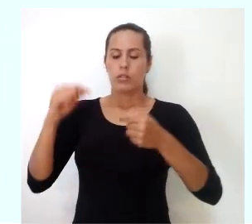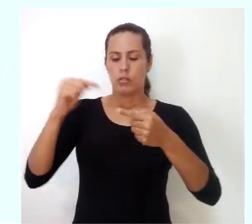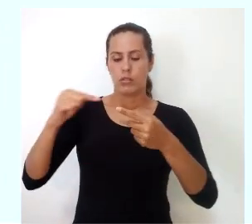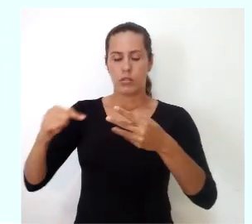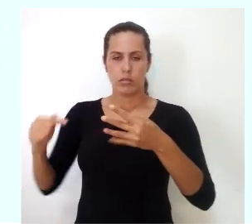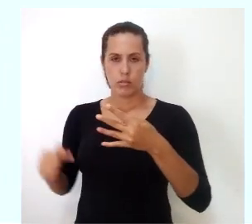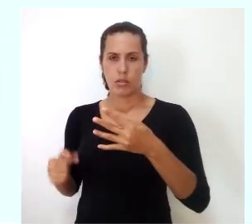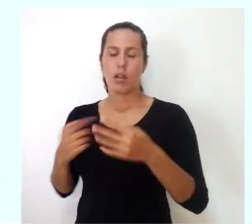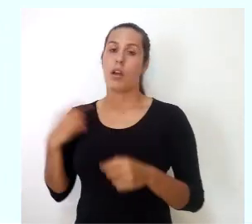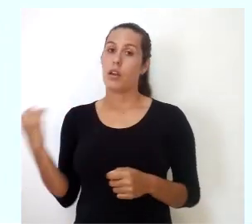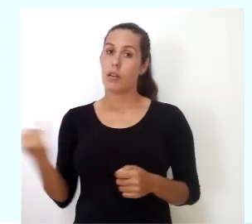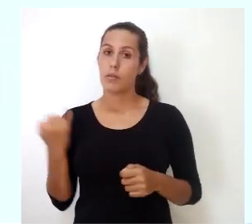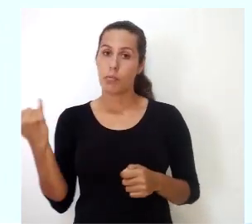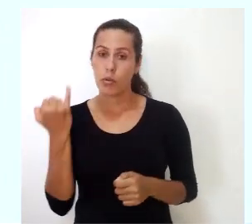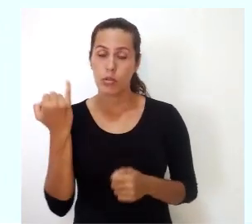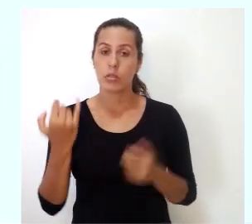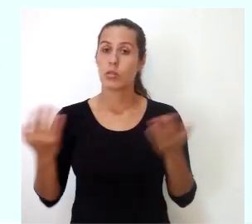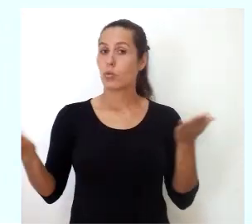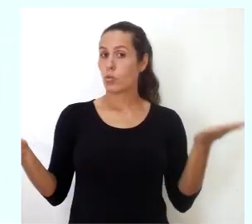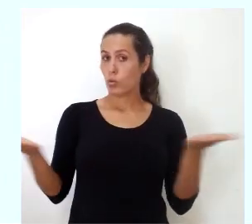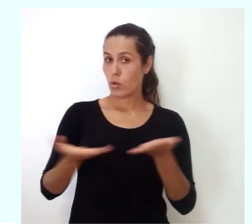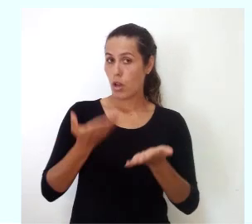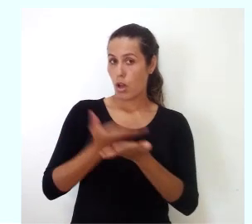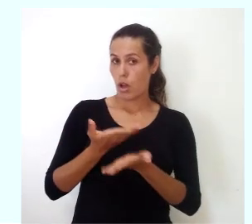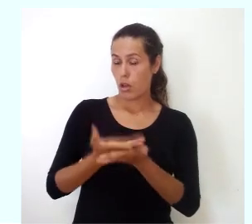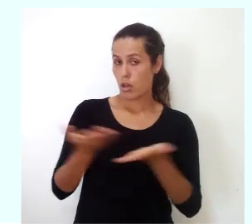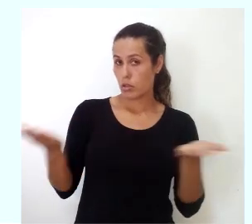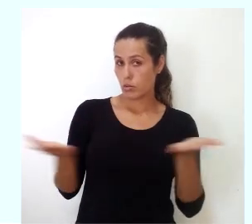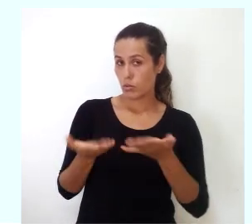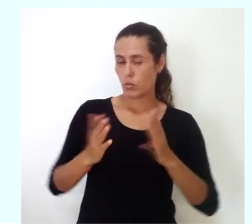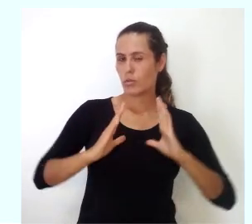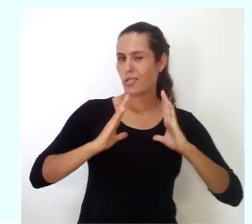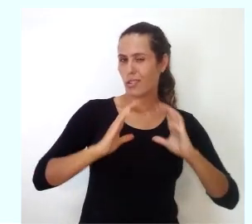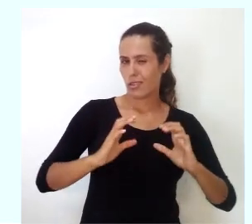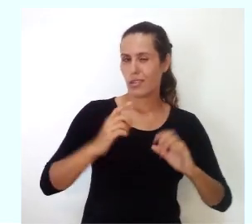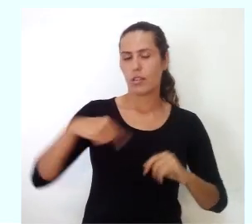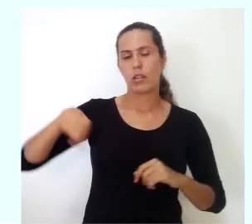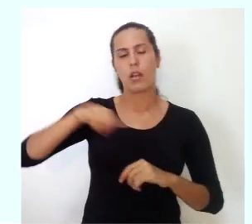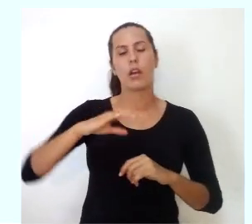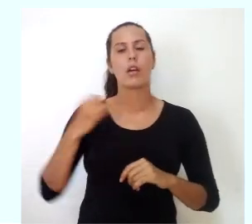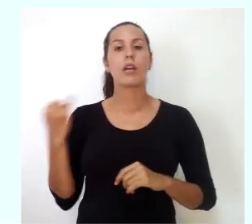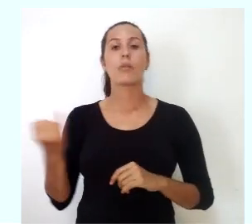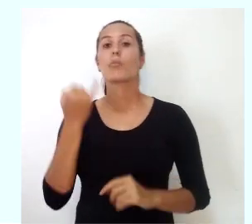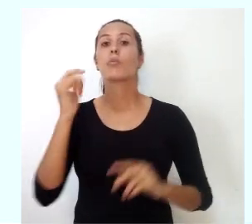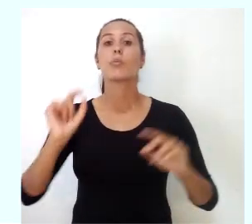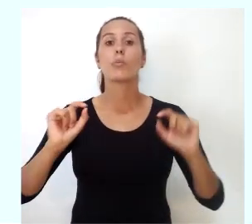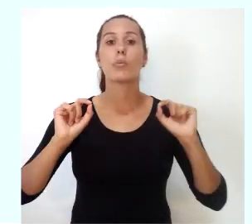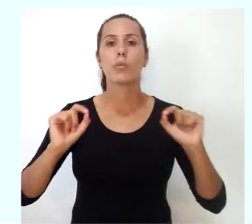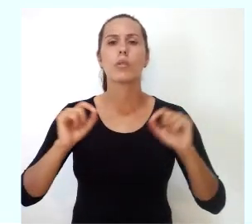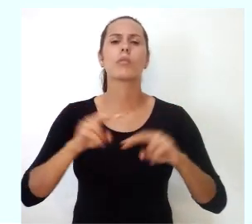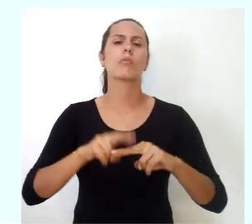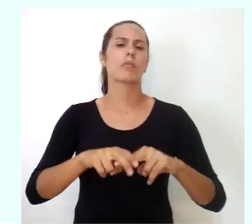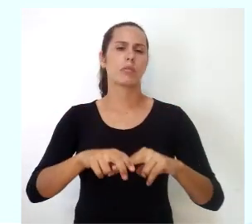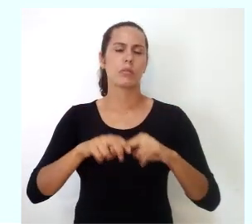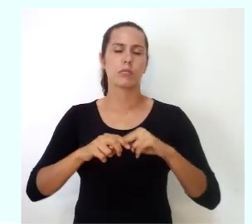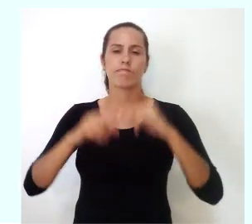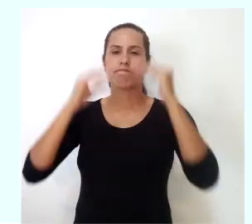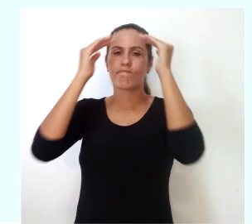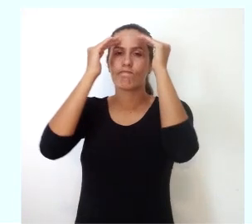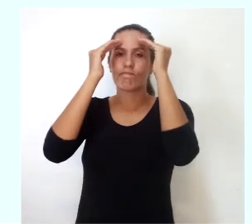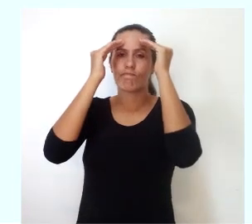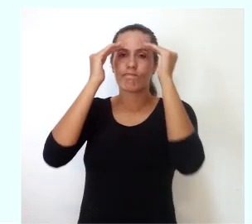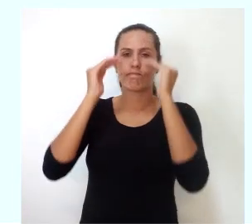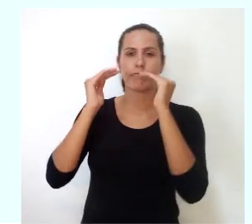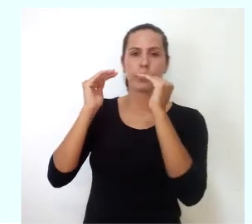aqui, certo? Cada ponto desse é essencial. E o de hoje, a sua importância dá-se justamente